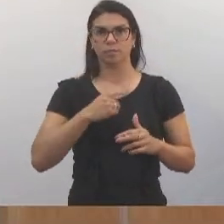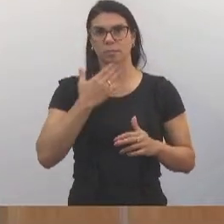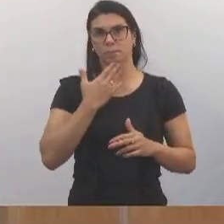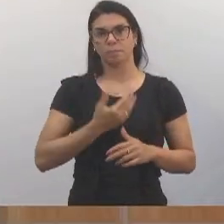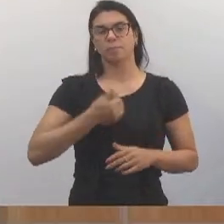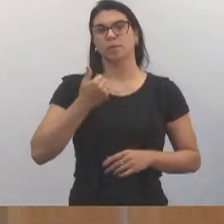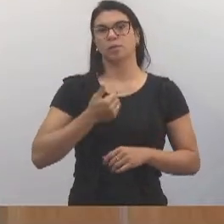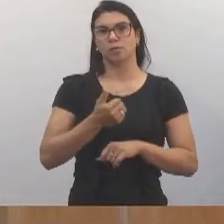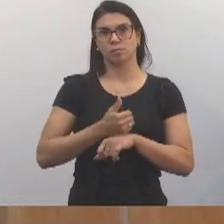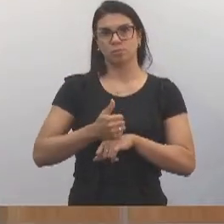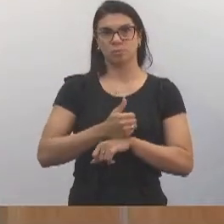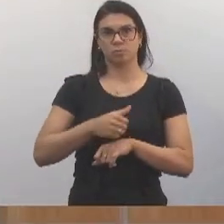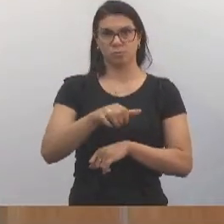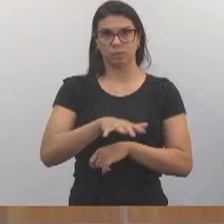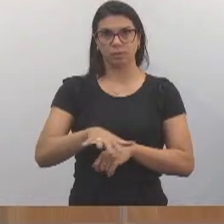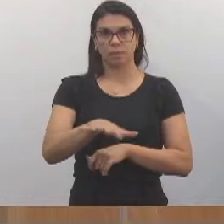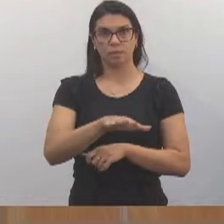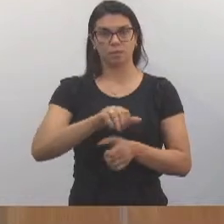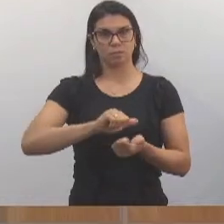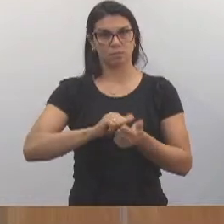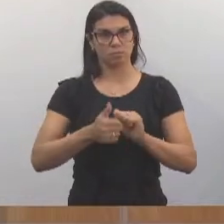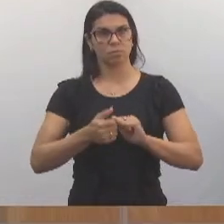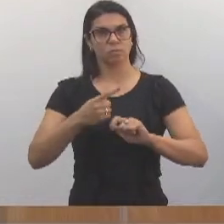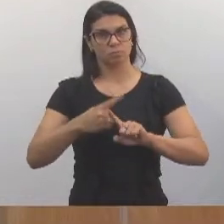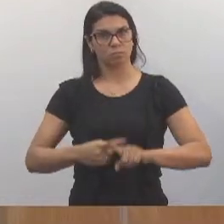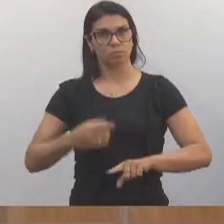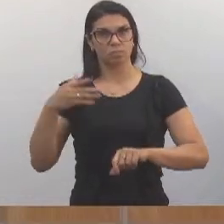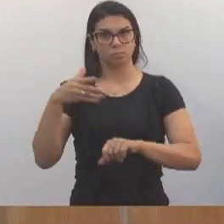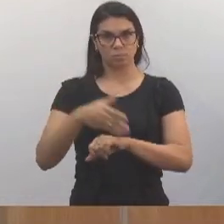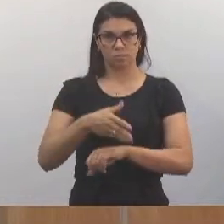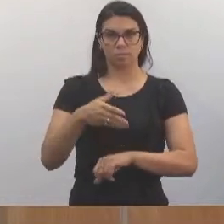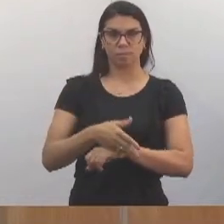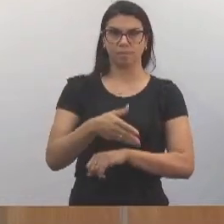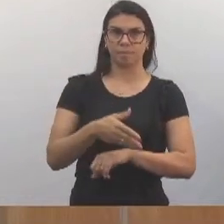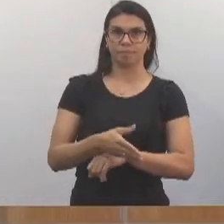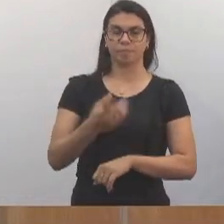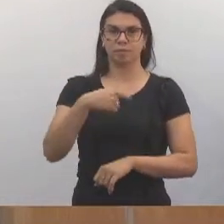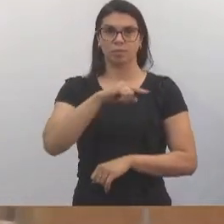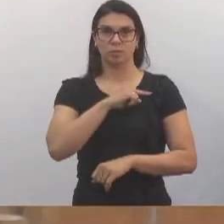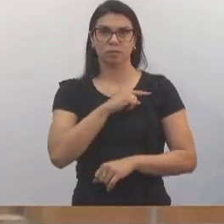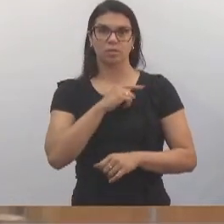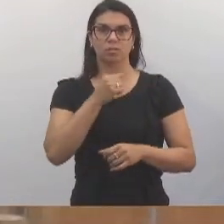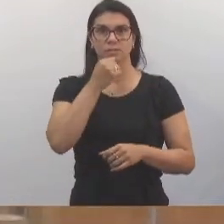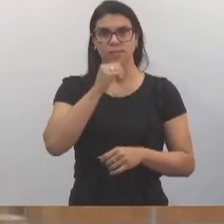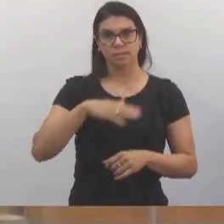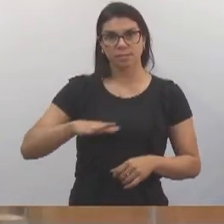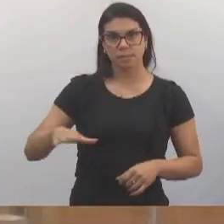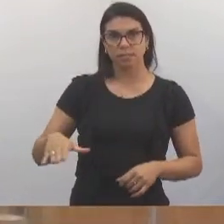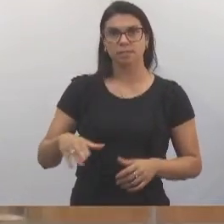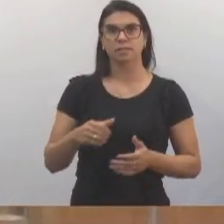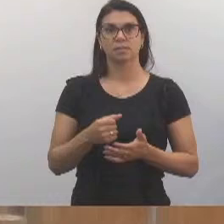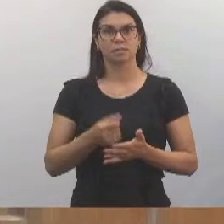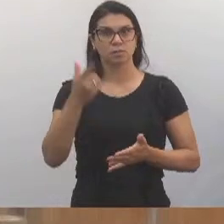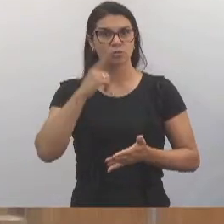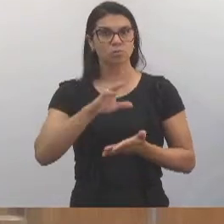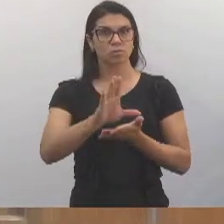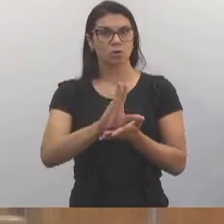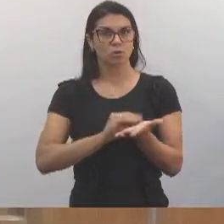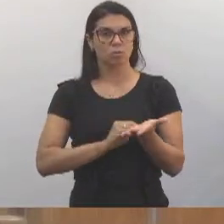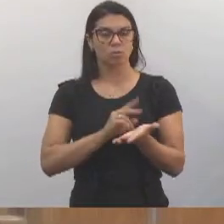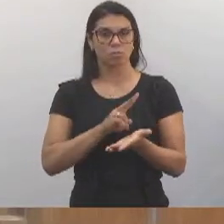melhores atletas, melhores colocados para servir de espelho para a nossa criançada que vem da base,